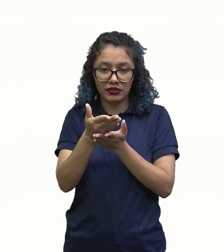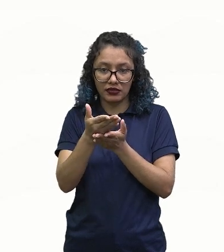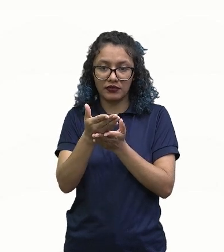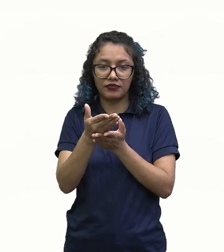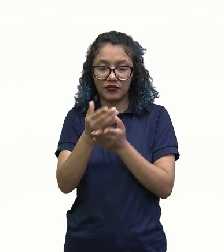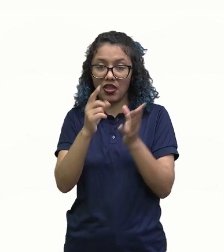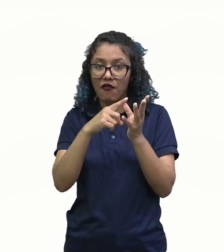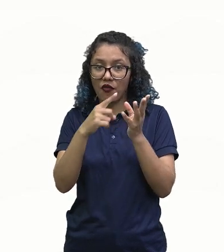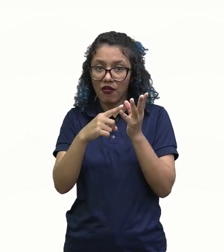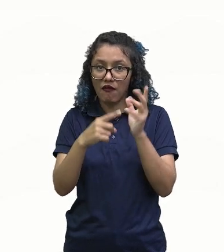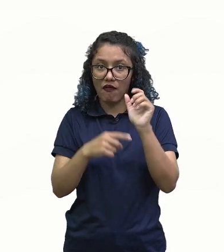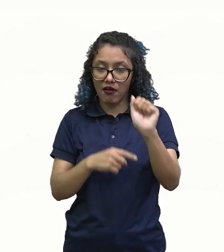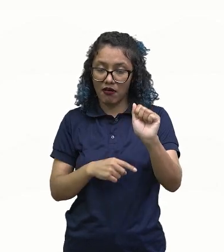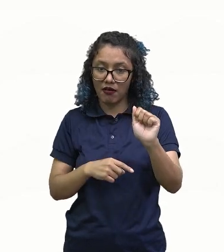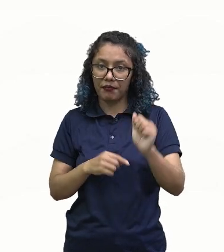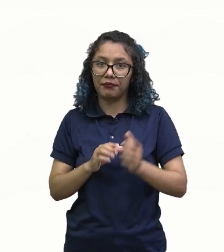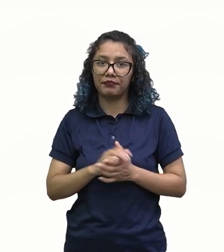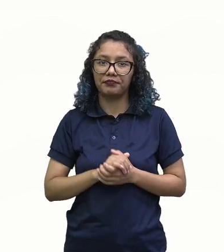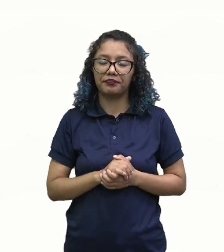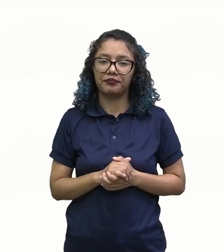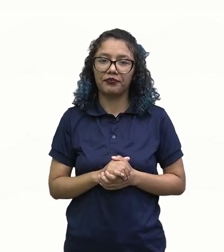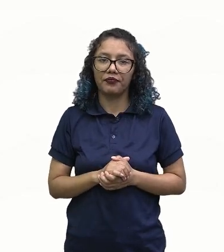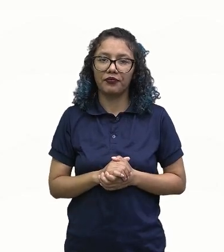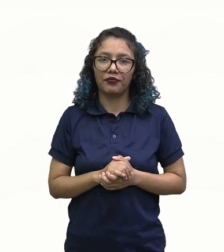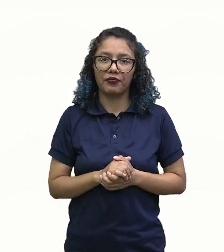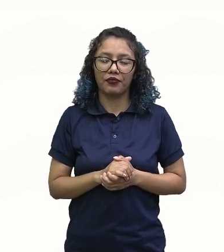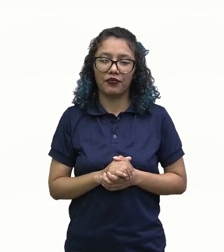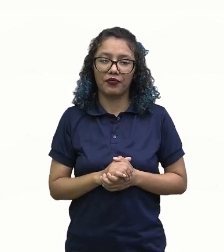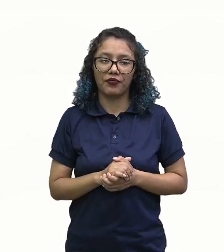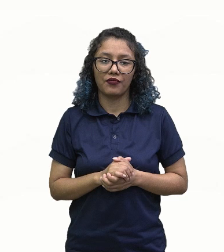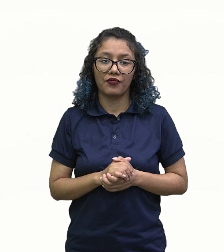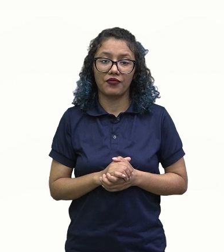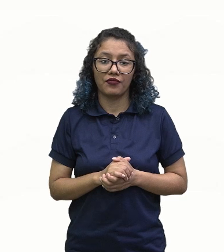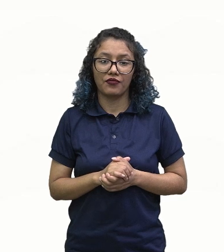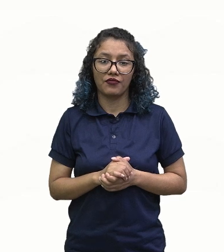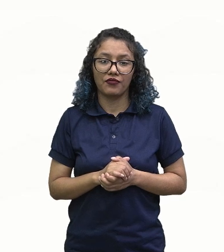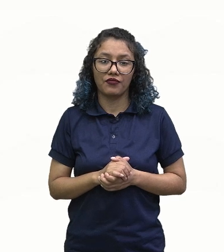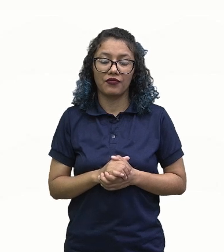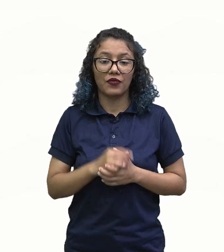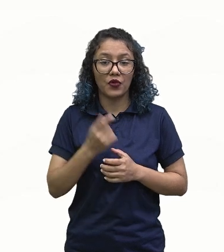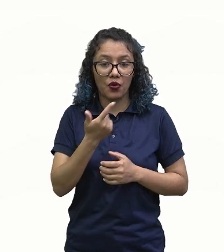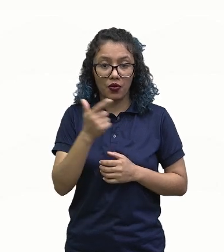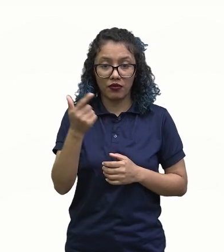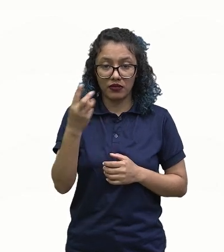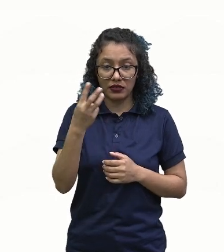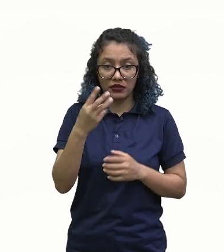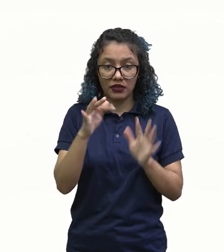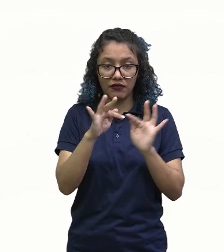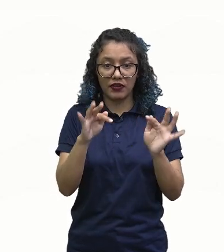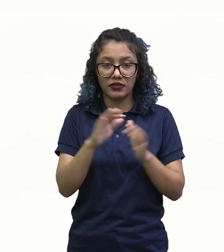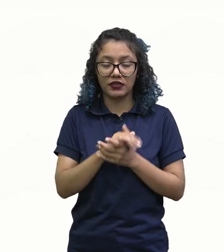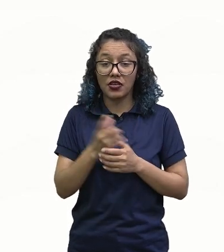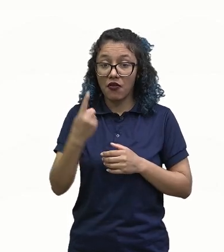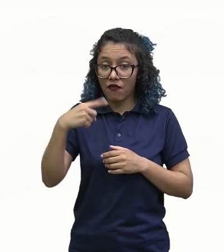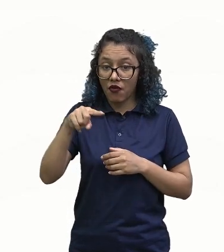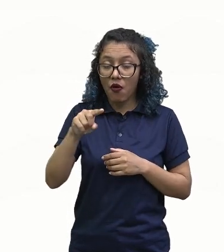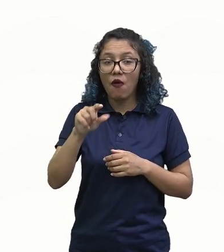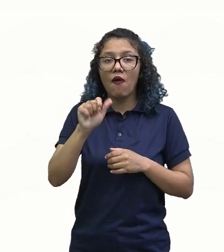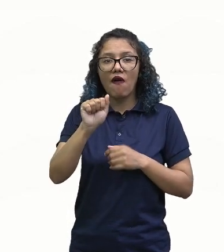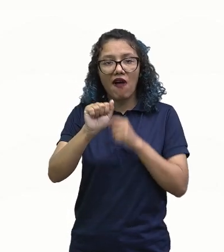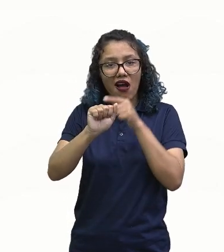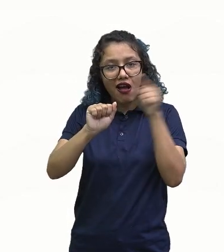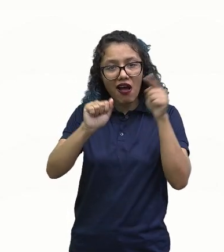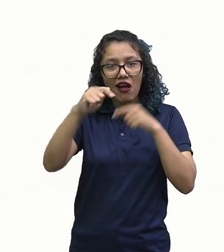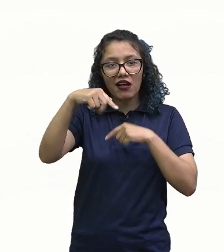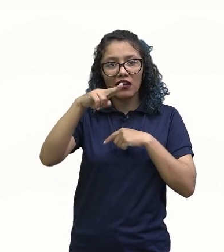A. Vou àquele lugar. O verbo ir exige a preposição a e a